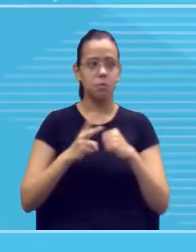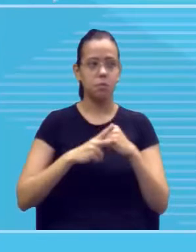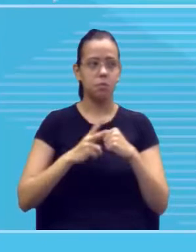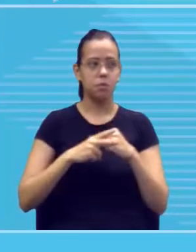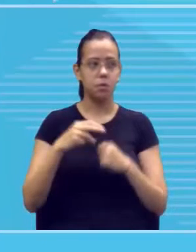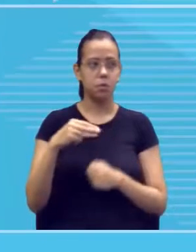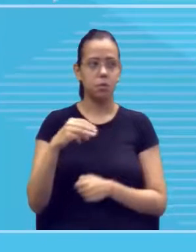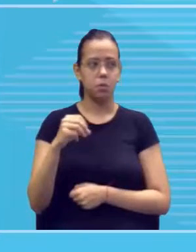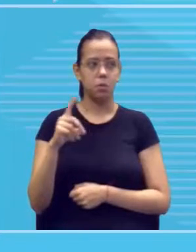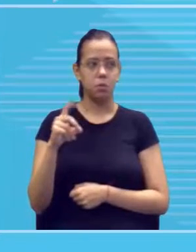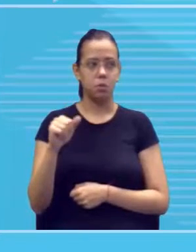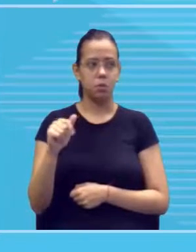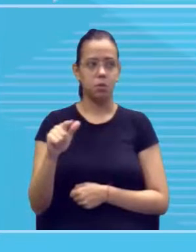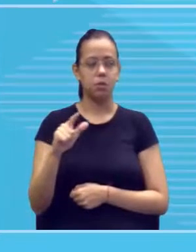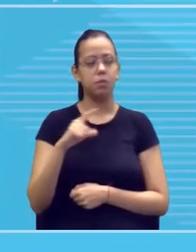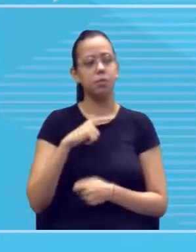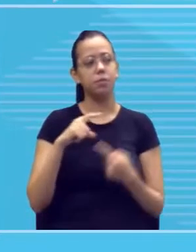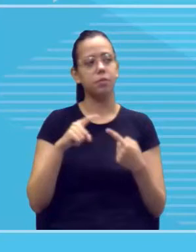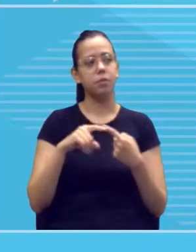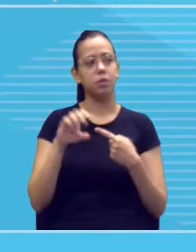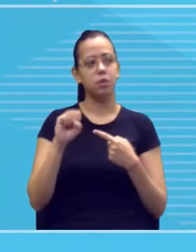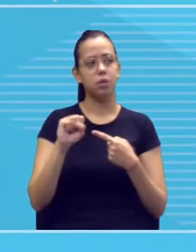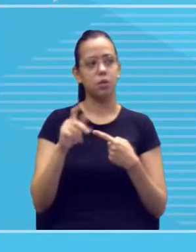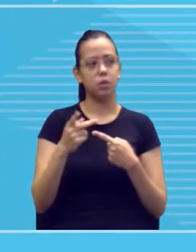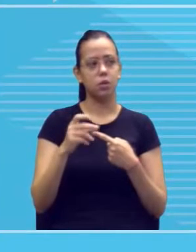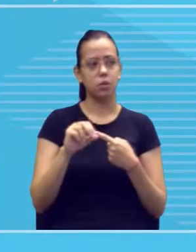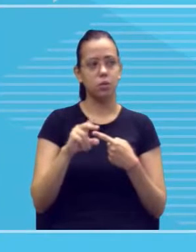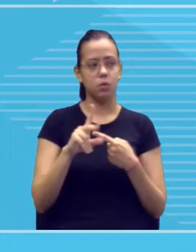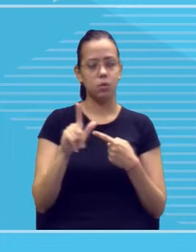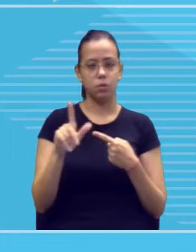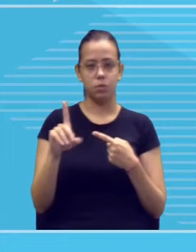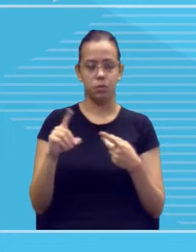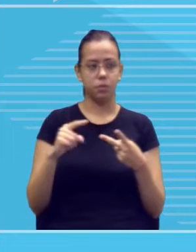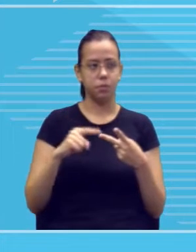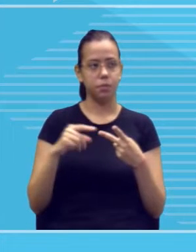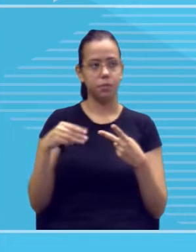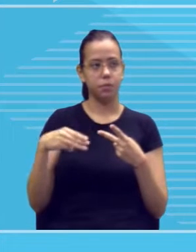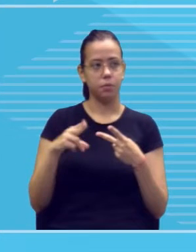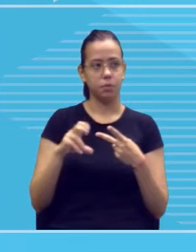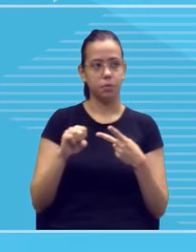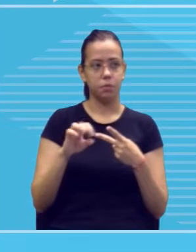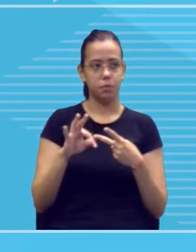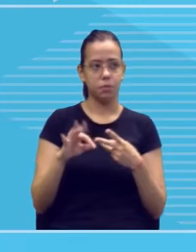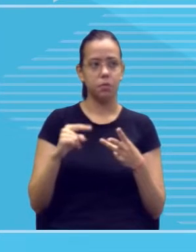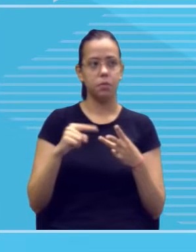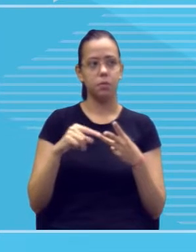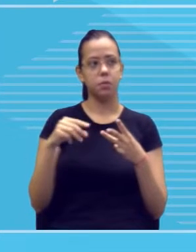Olha só você vai ter aqui ó o Xande mas Nei